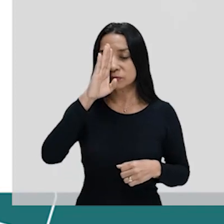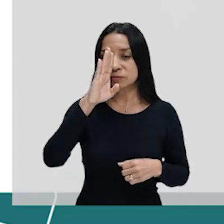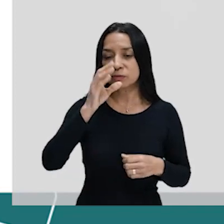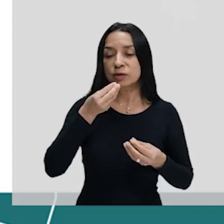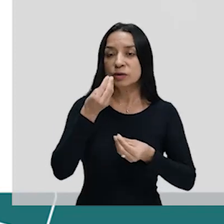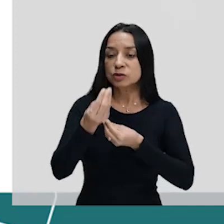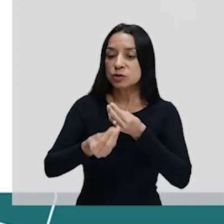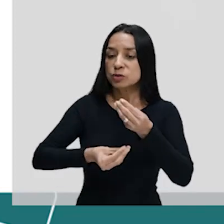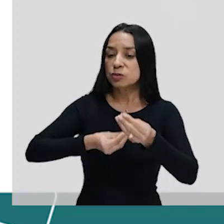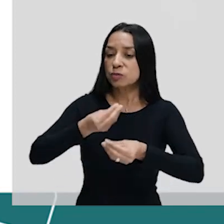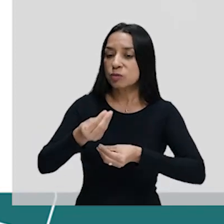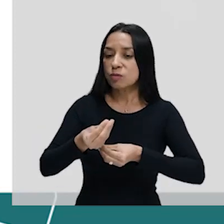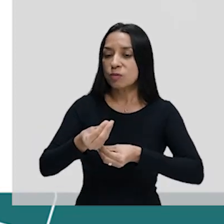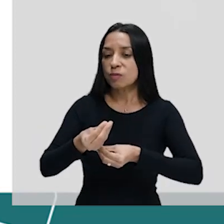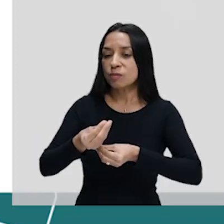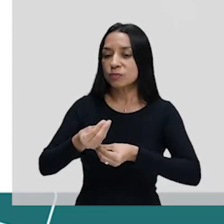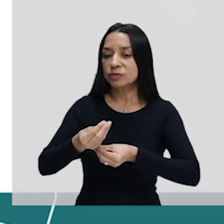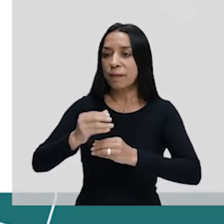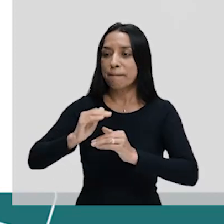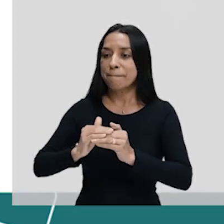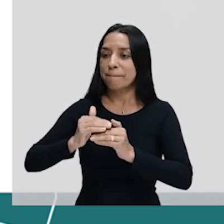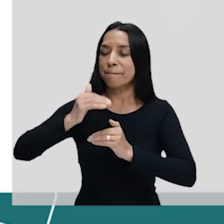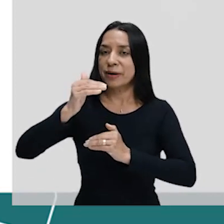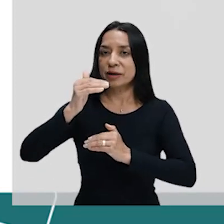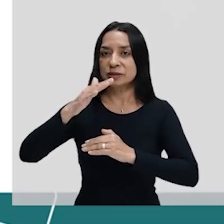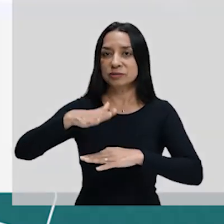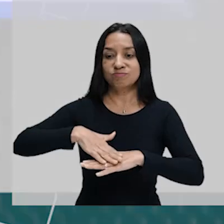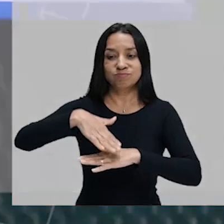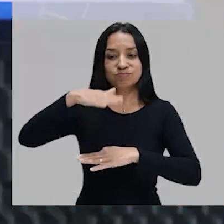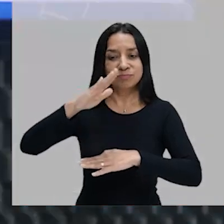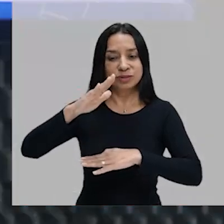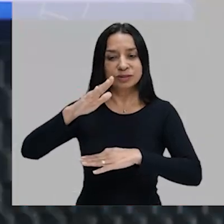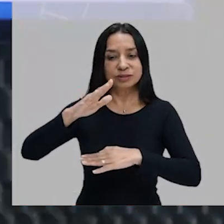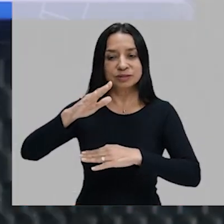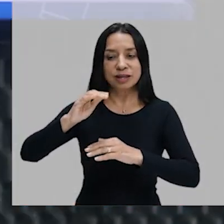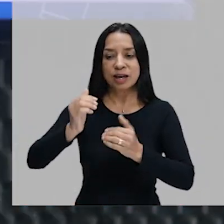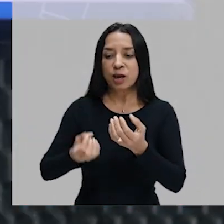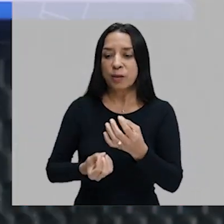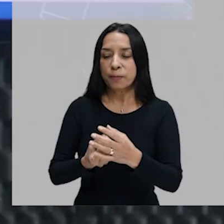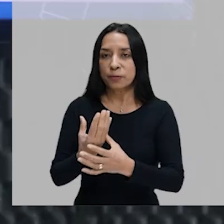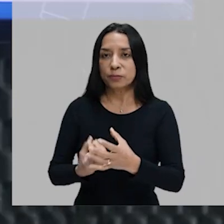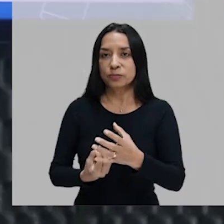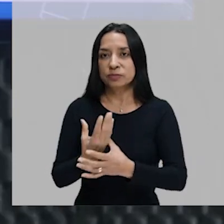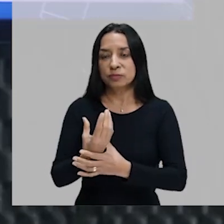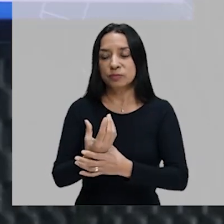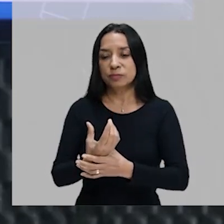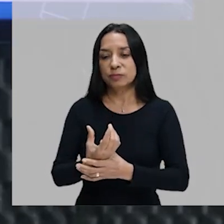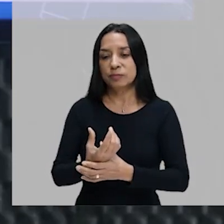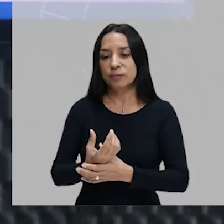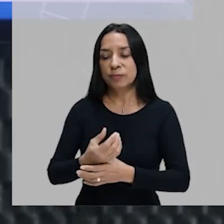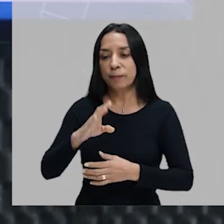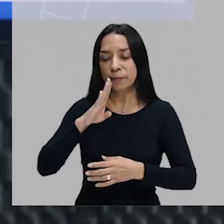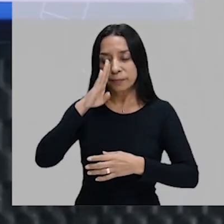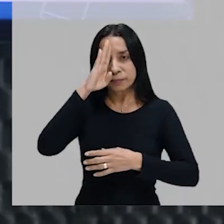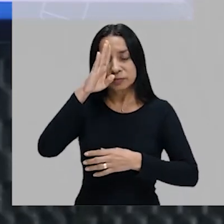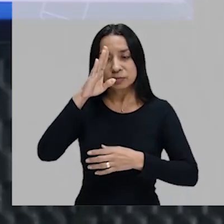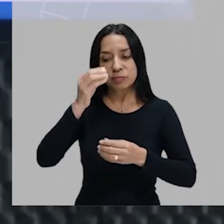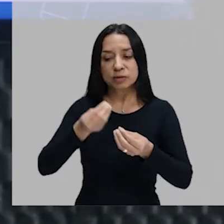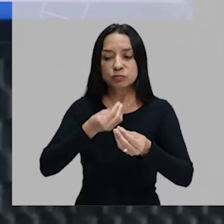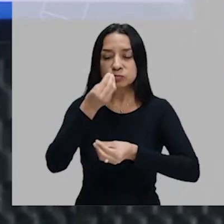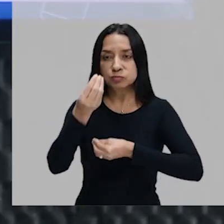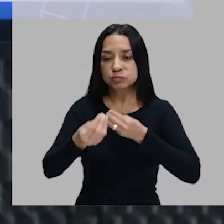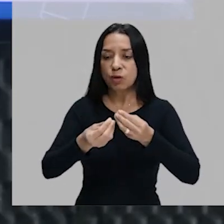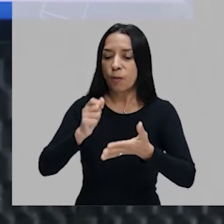na forma de excedente de produção. A principal forma de pagamento de impostos desses camponeses